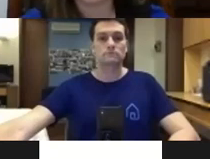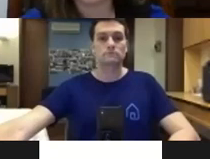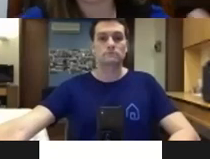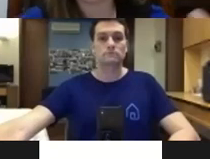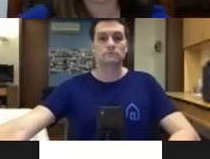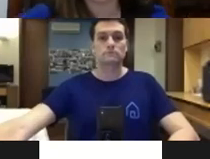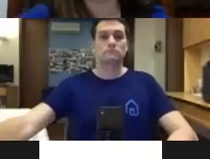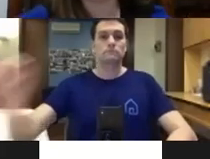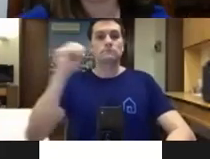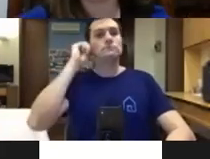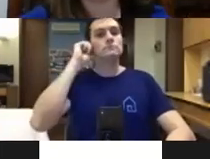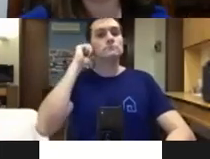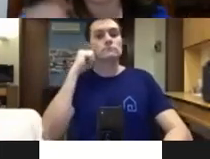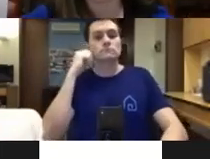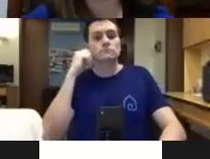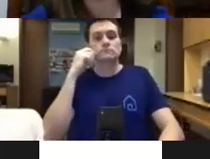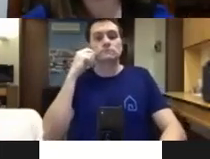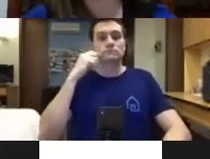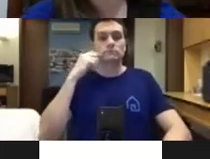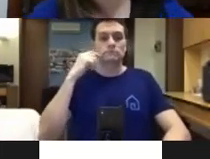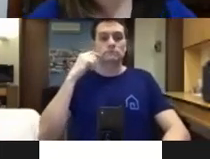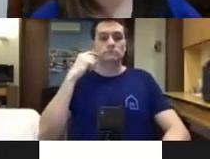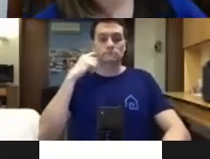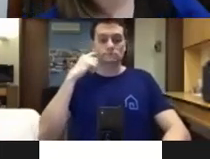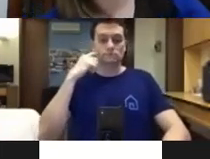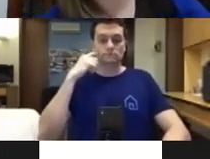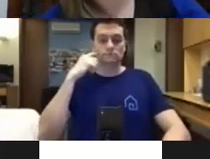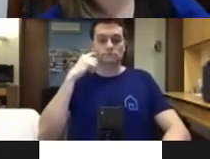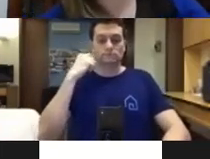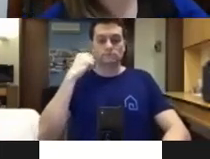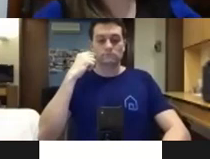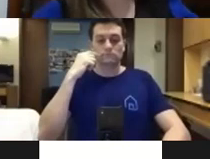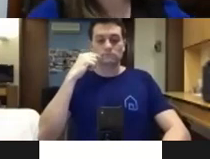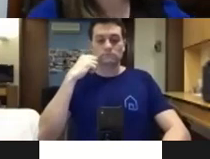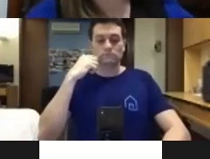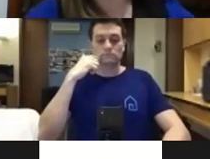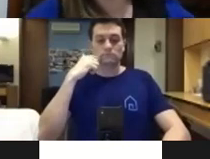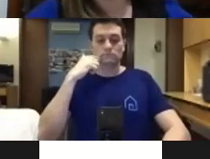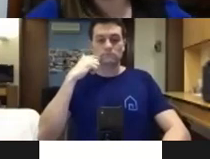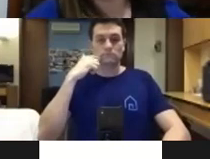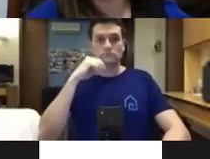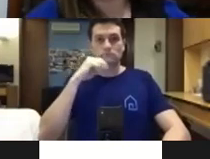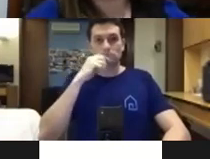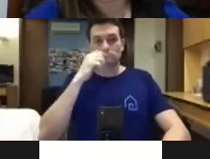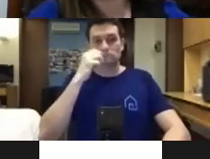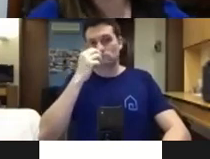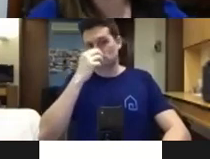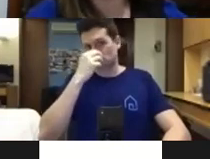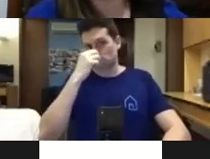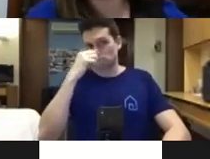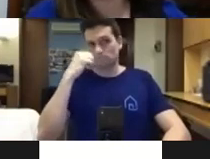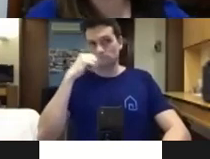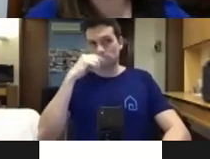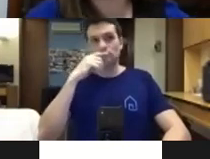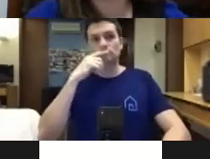vezes, com madeira, com aço, como material estrutural em incêndio. O concreto, ele já sai ganhando aí